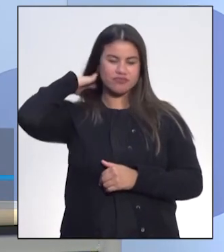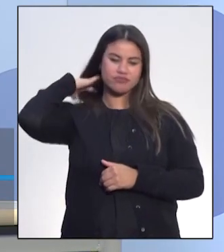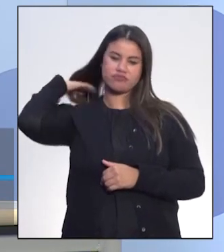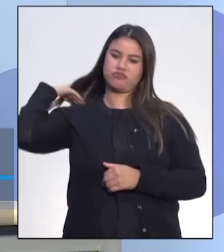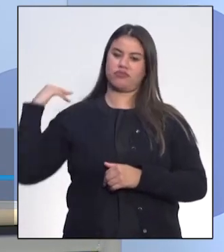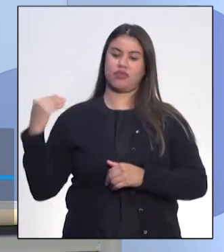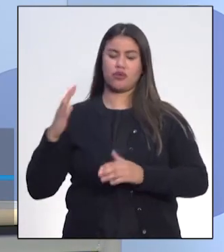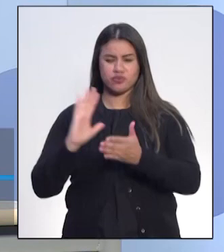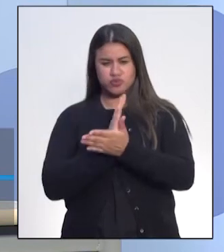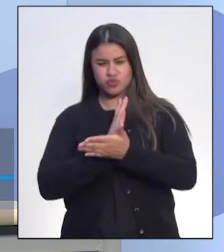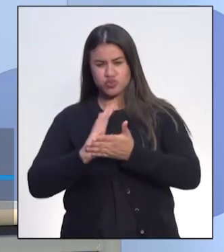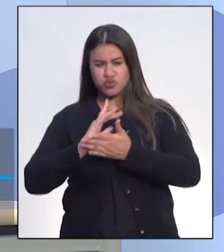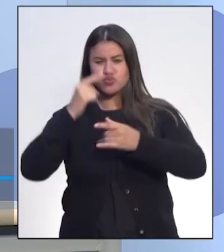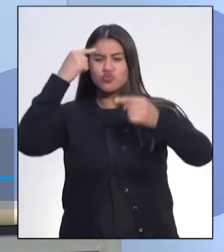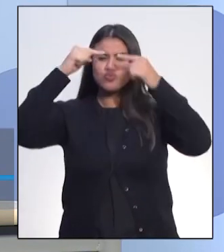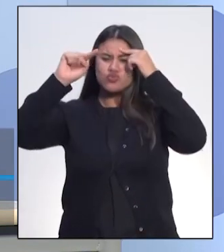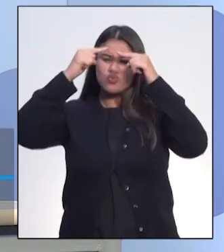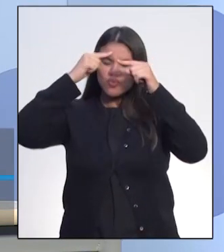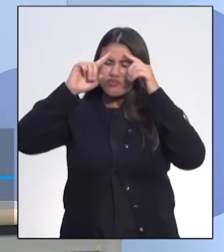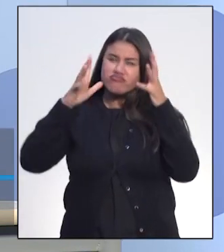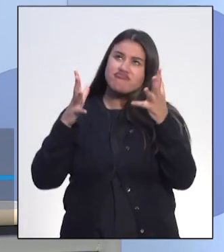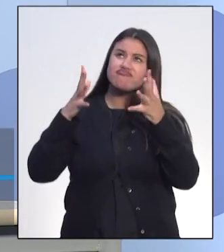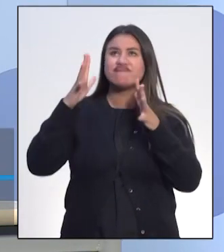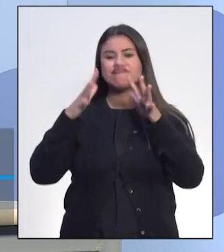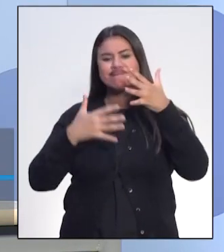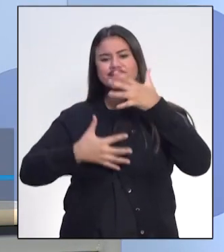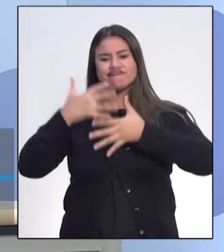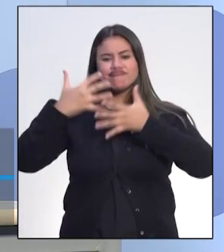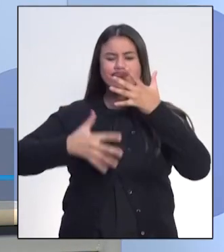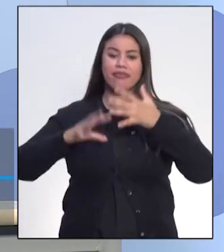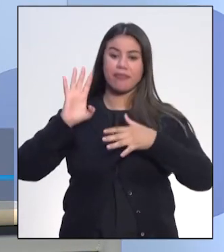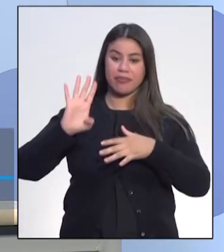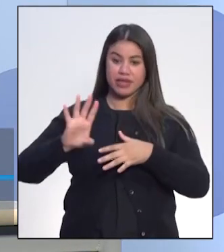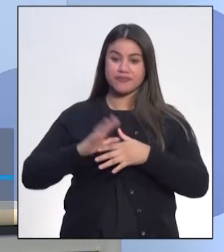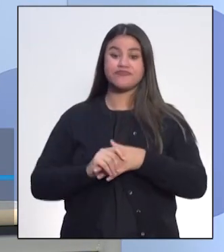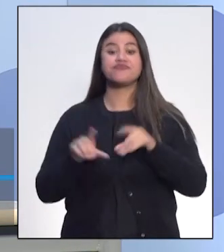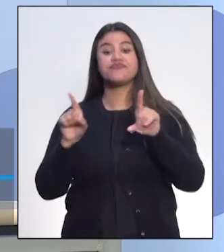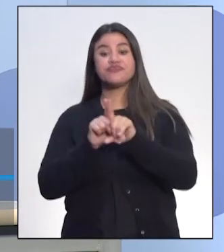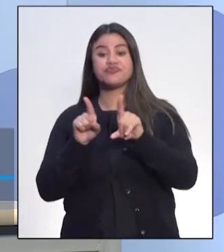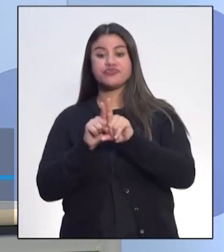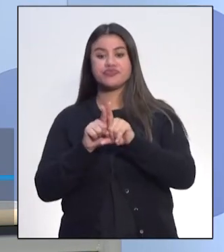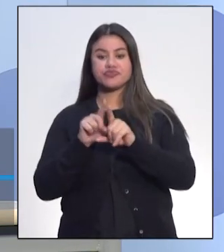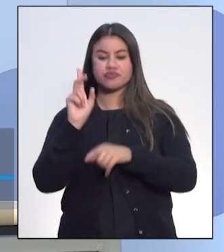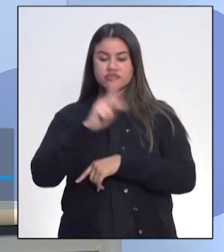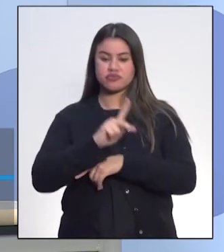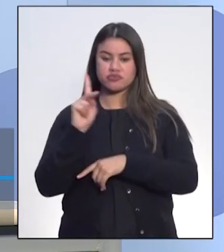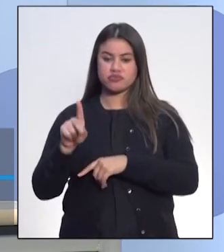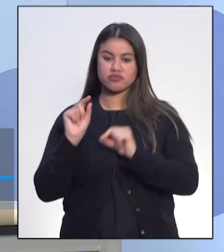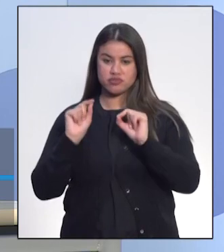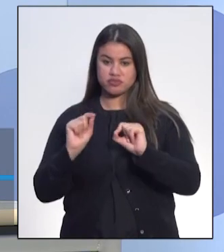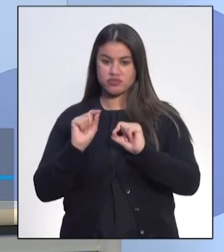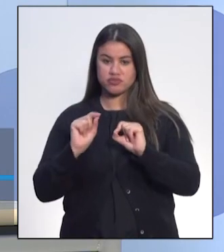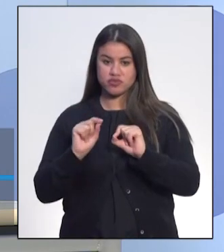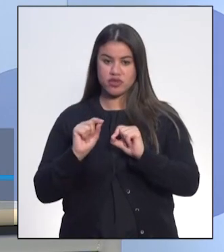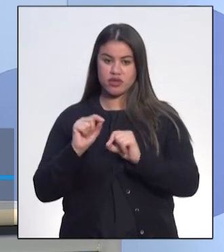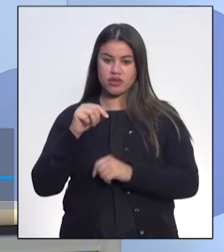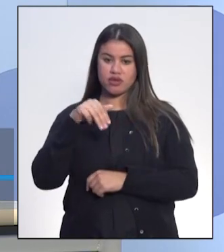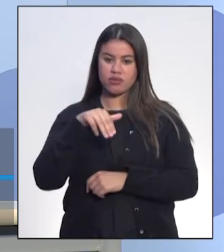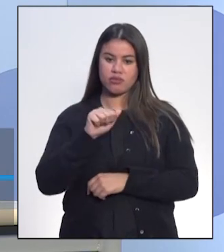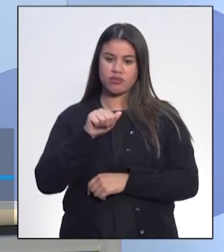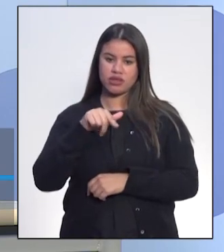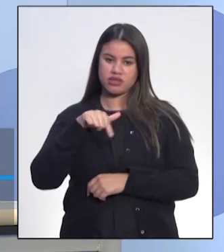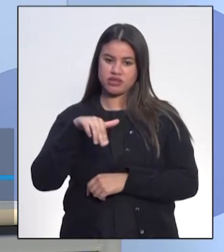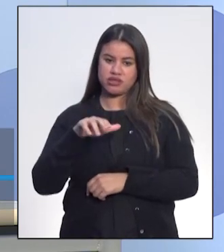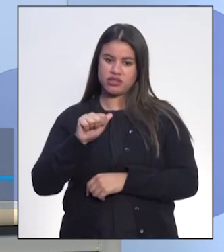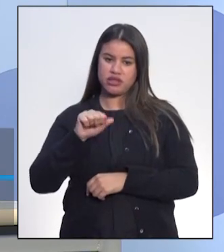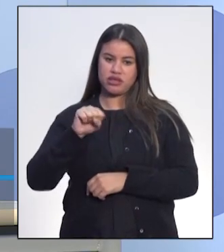dúvida ainda, falando que era B. E aí também os professores colocaram aqui, né, que o magnésio é um metal e o cloro